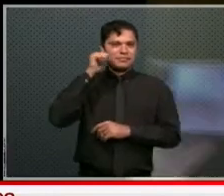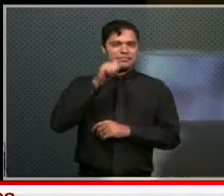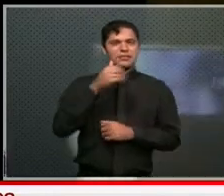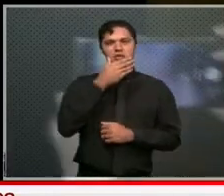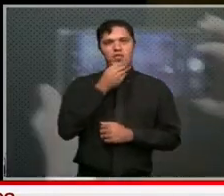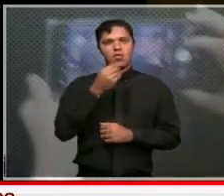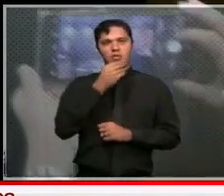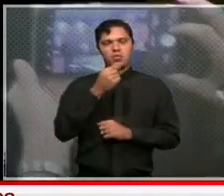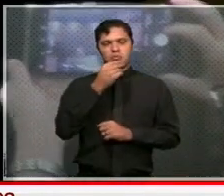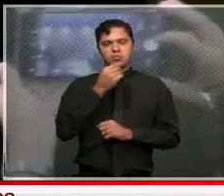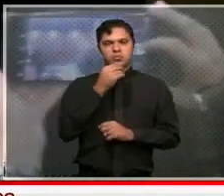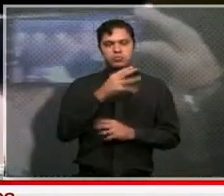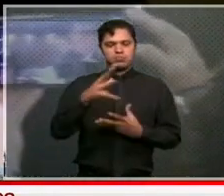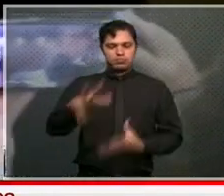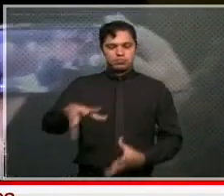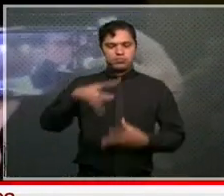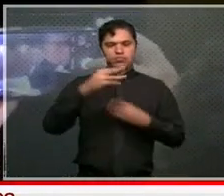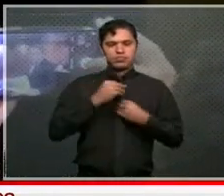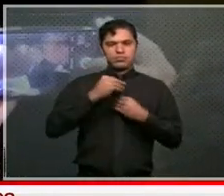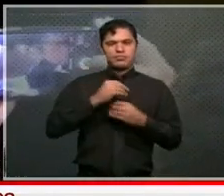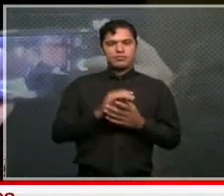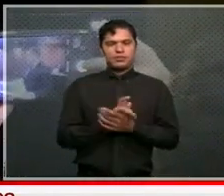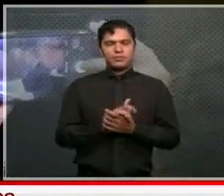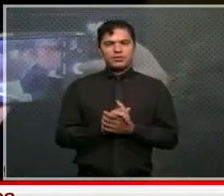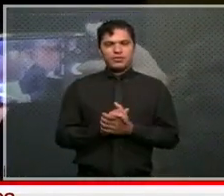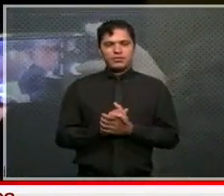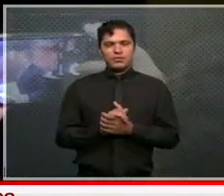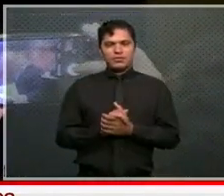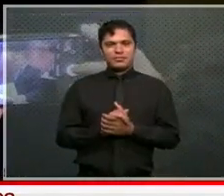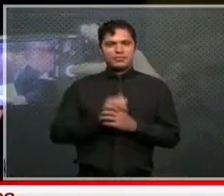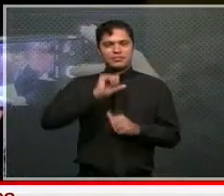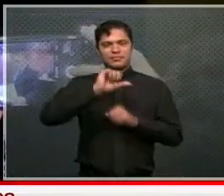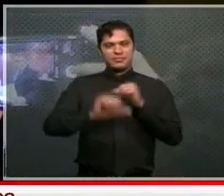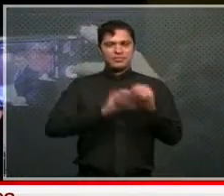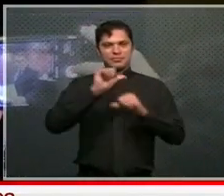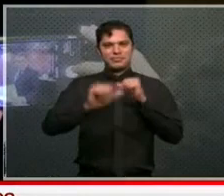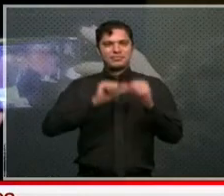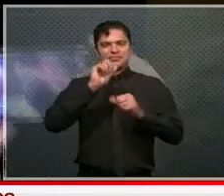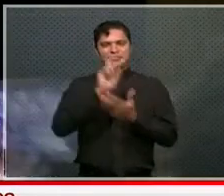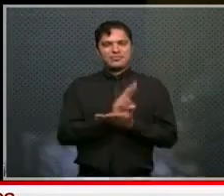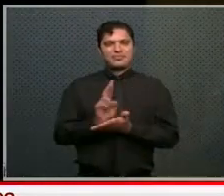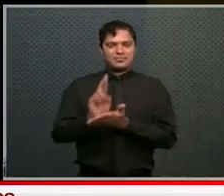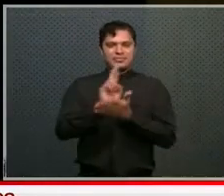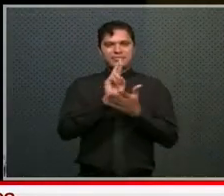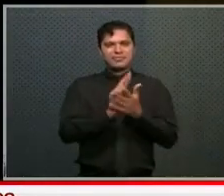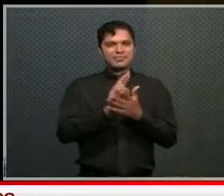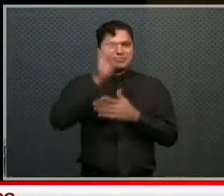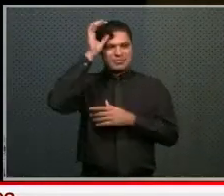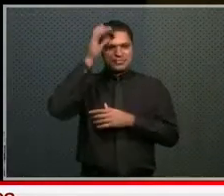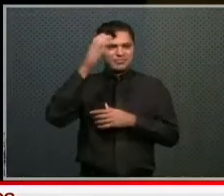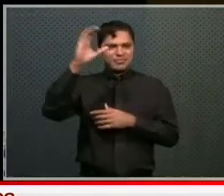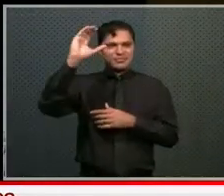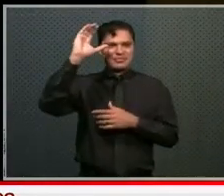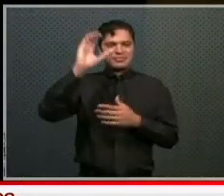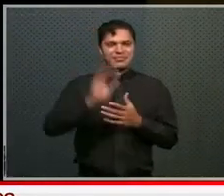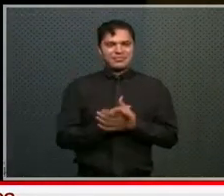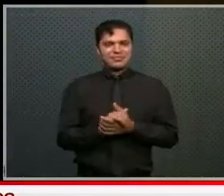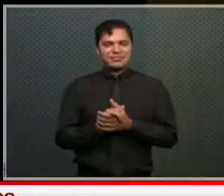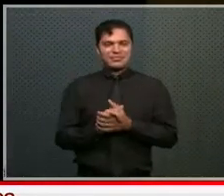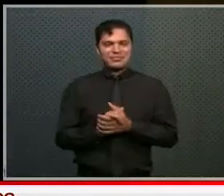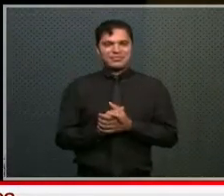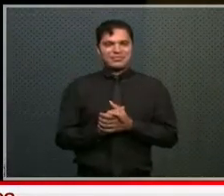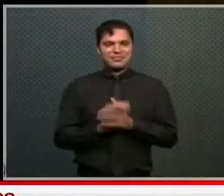imbuídos do mesmo espírito transformador de realidade onde a ciência possa ser esse grande vetor